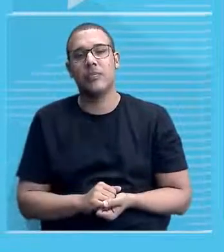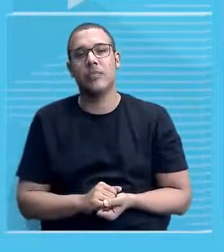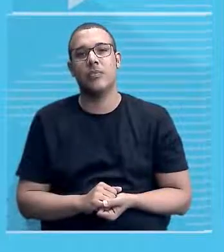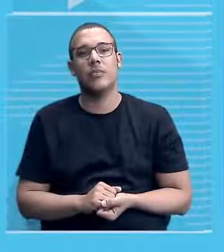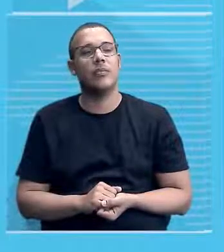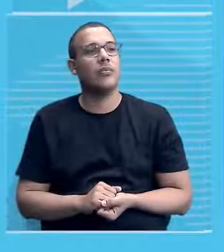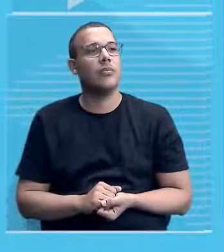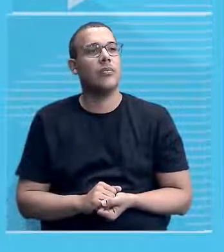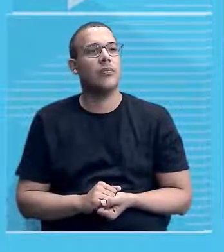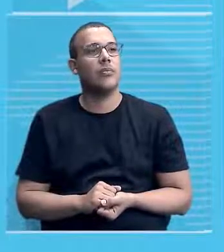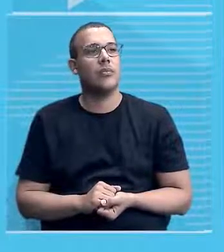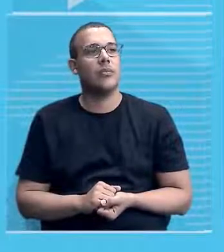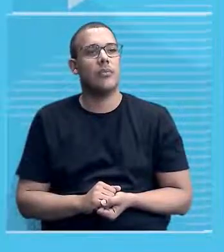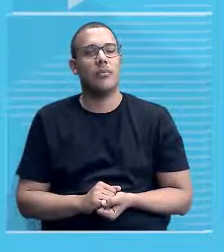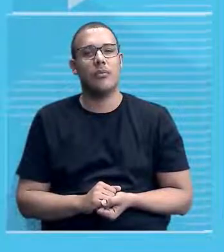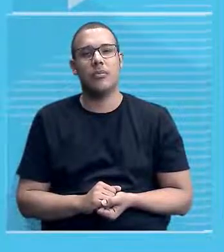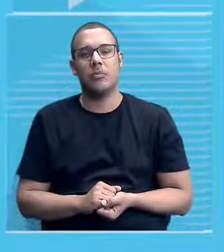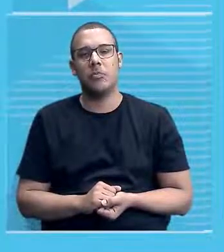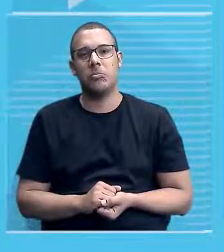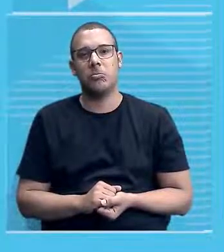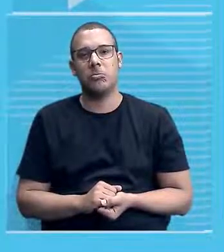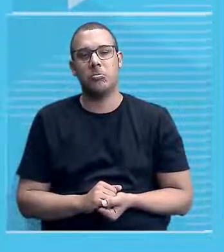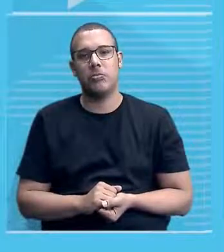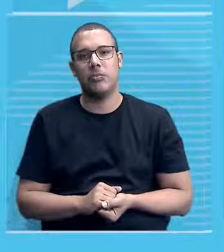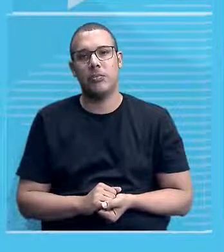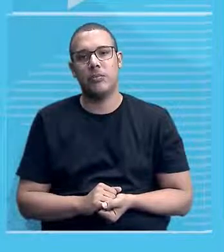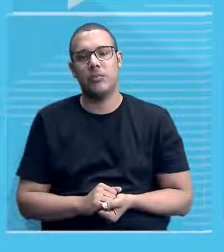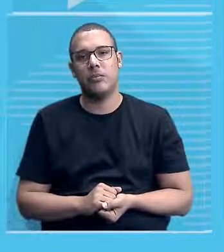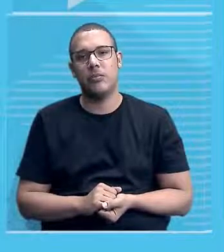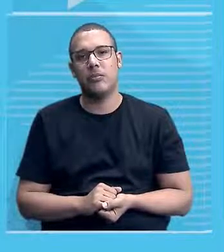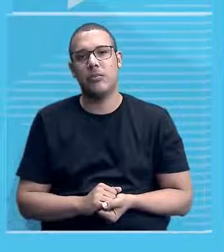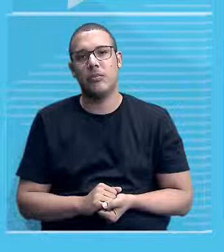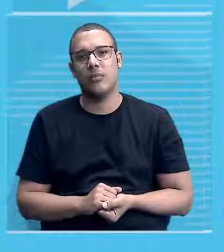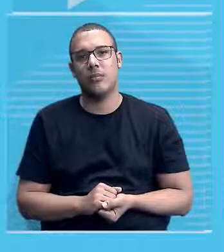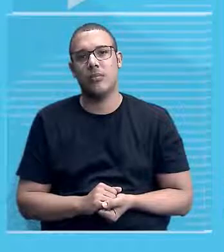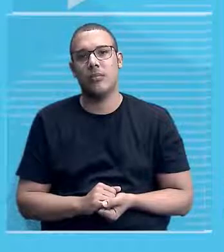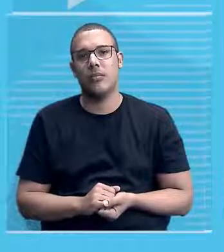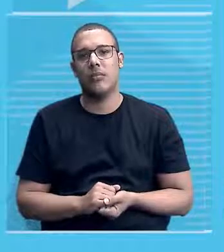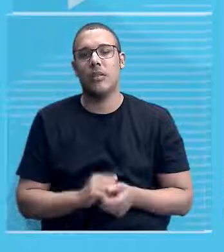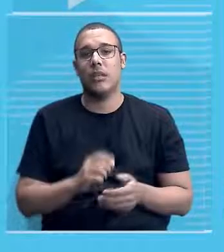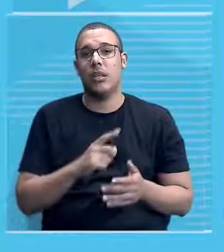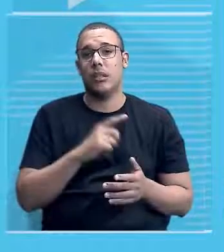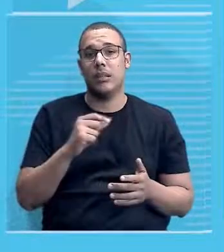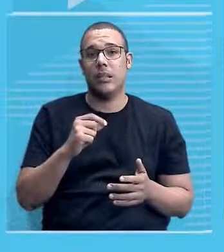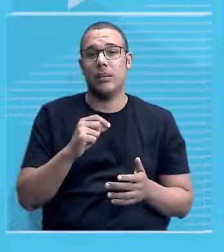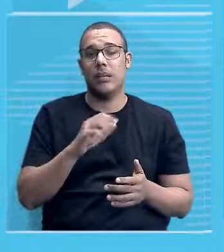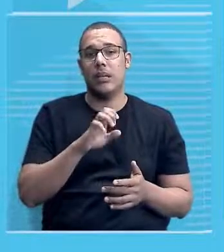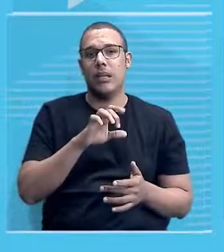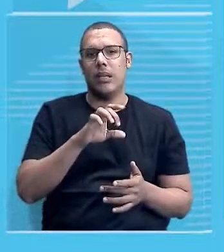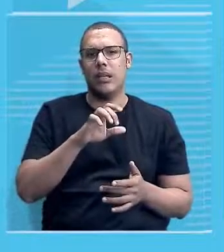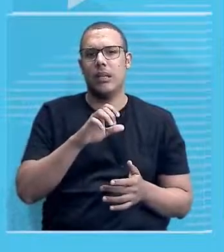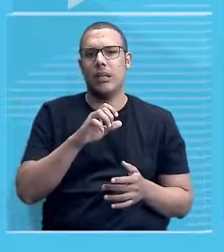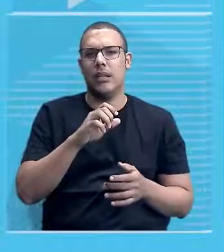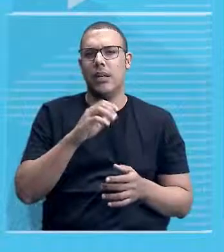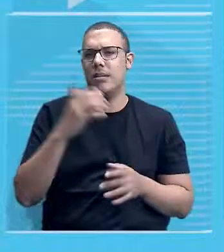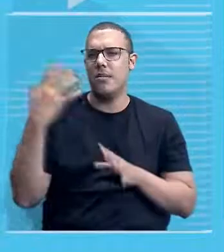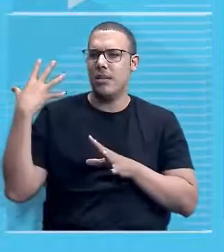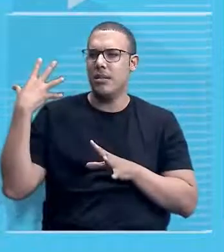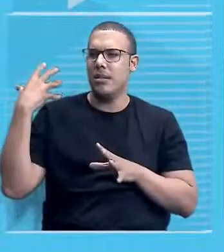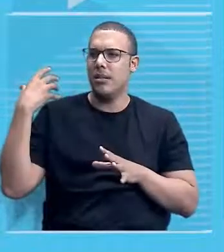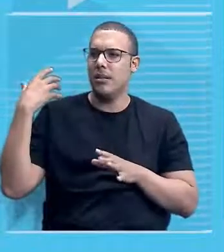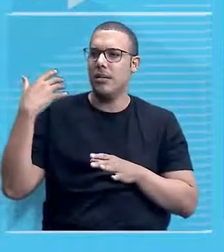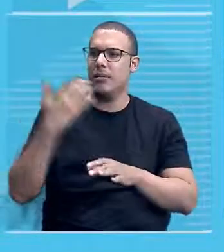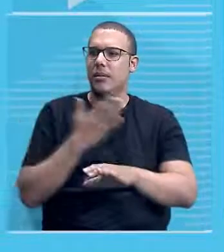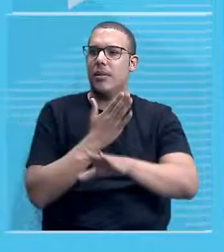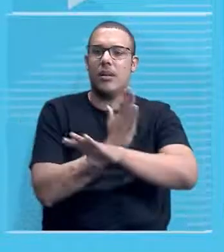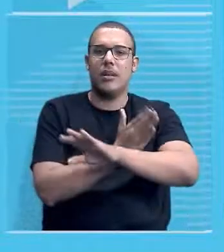fica mais confortável né Nós já saímos da idade média Chegamos no Quinhentismo